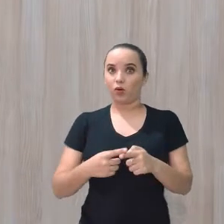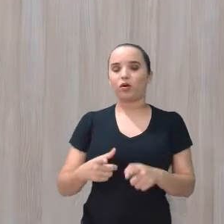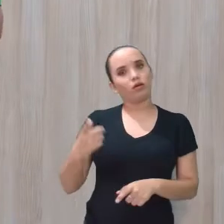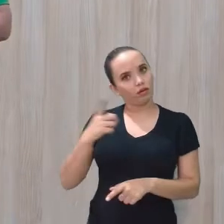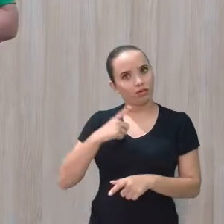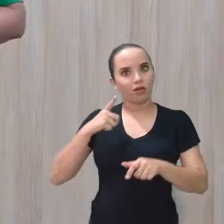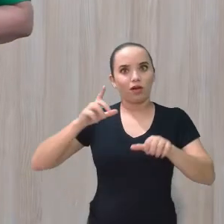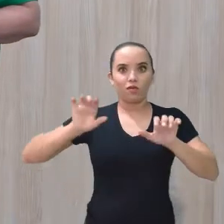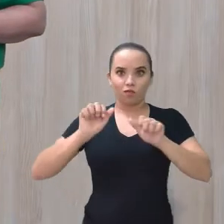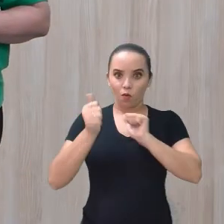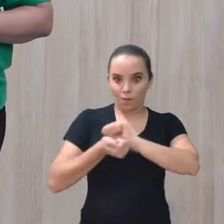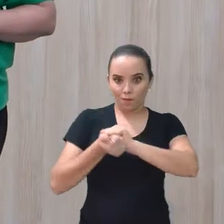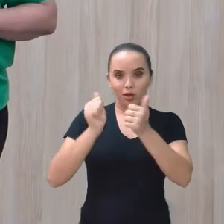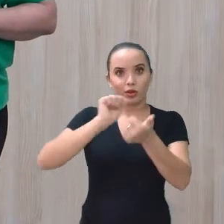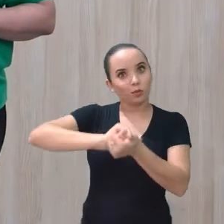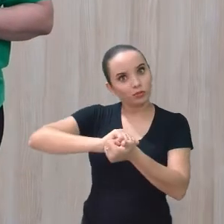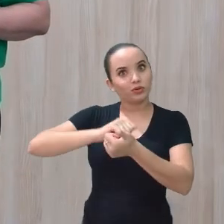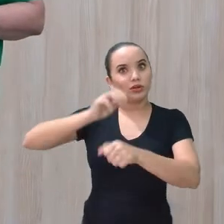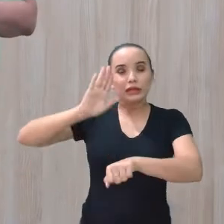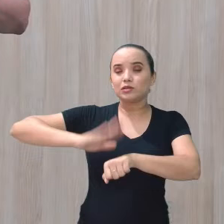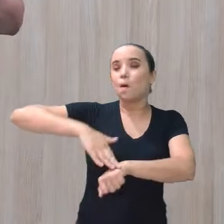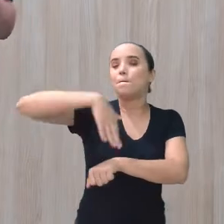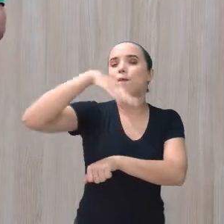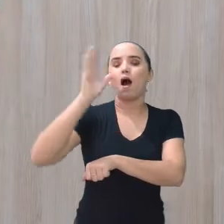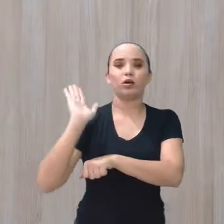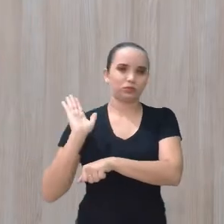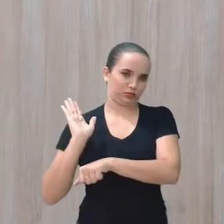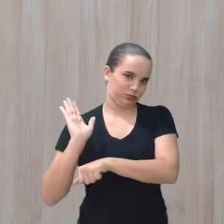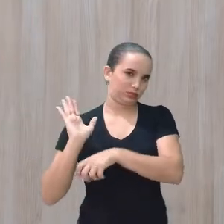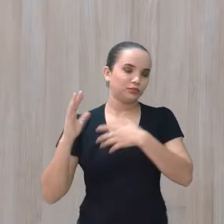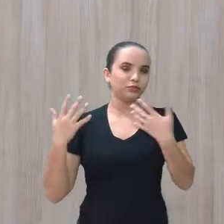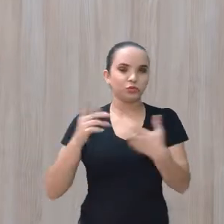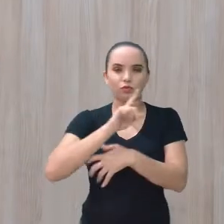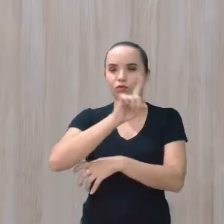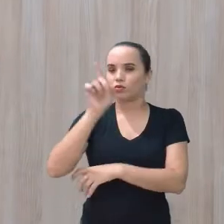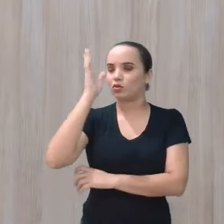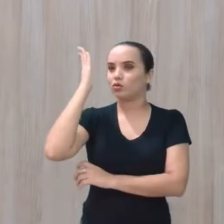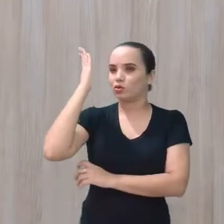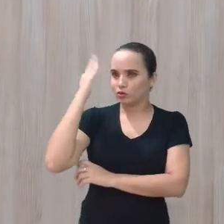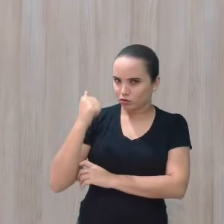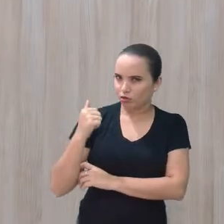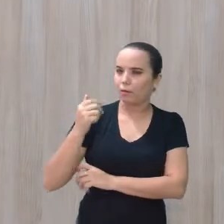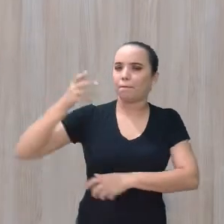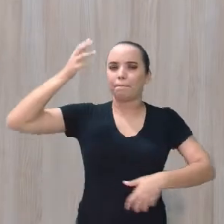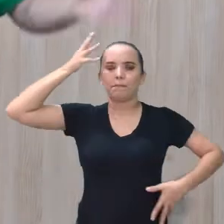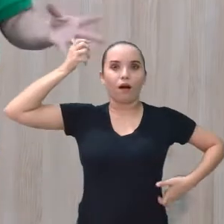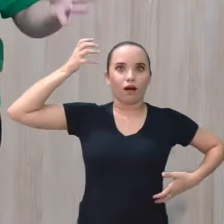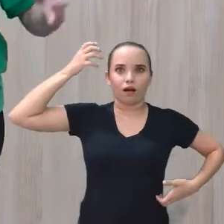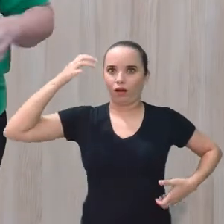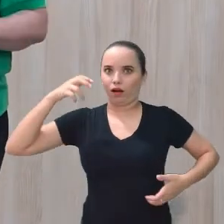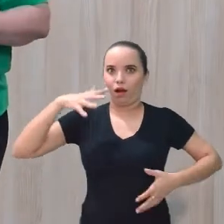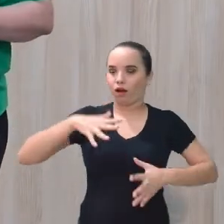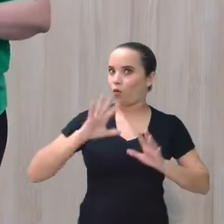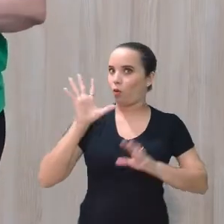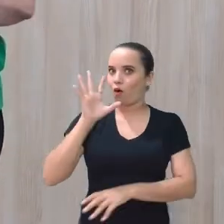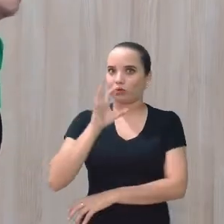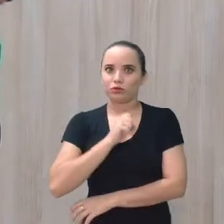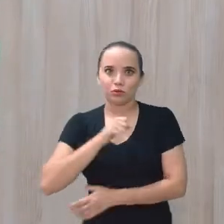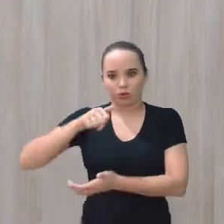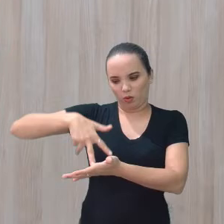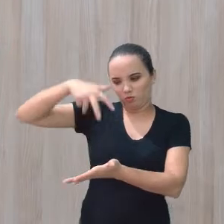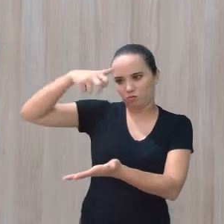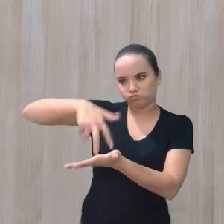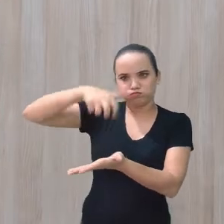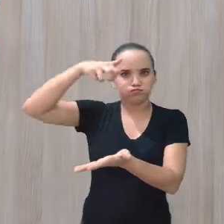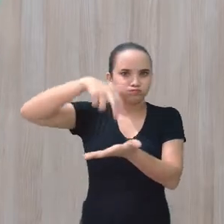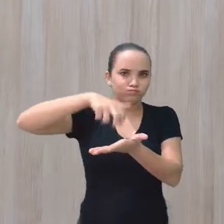adaptando àquele espaço. Então, vocês sabem que os macacos, eles gostam de pular, não é? Eles gostam de estar